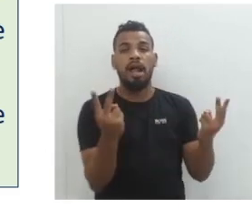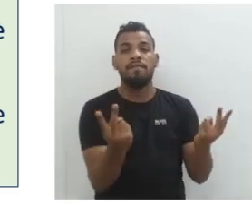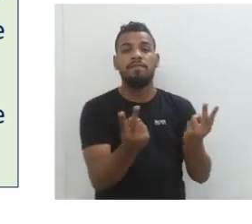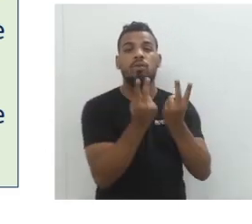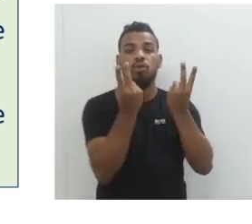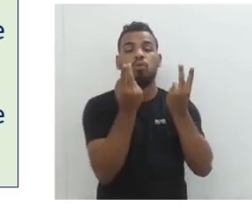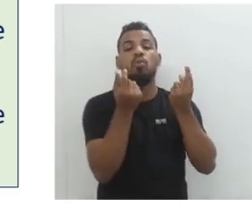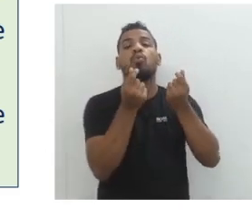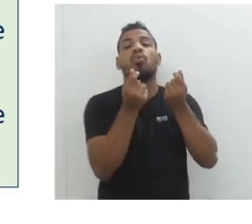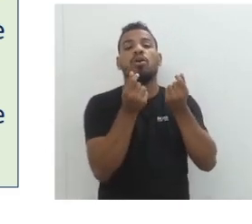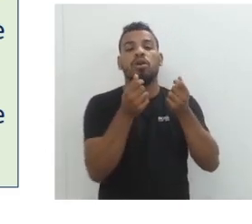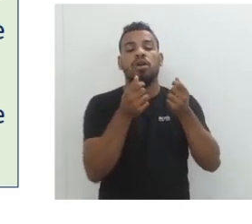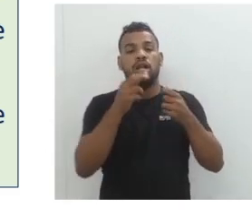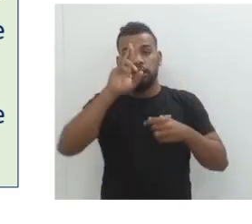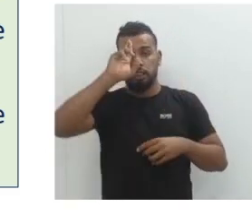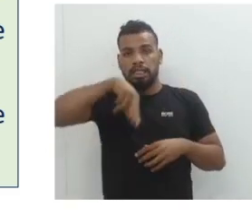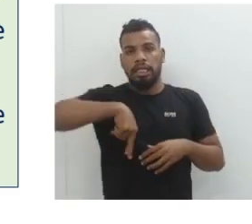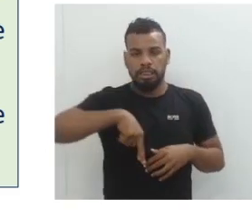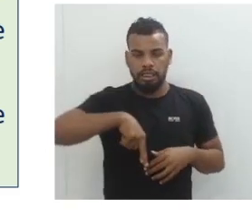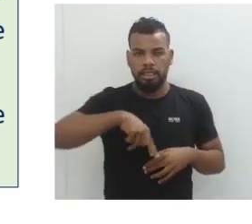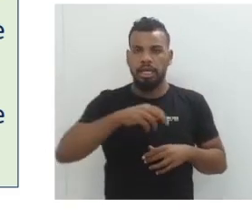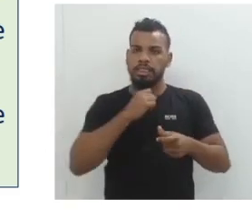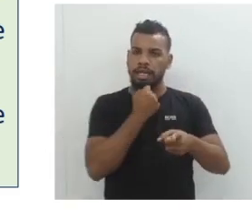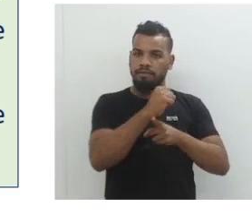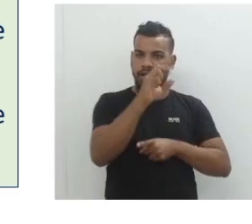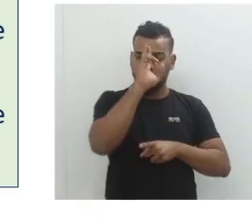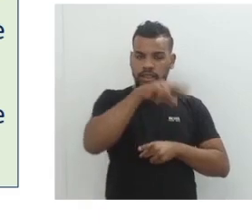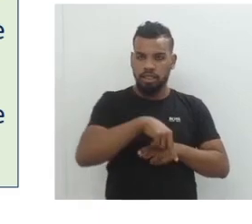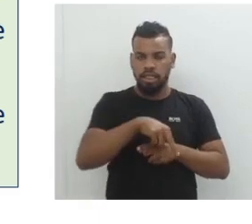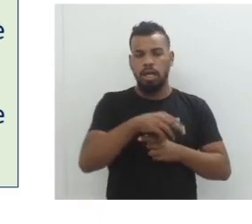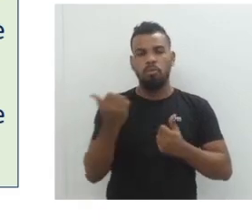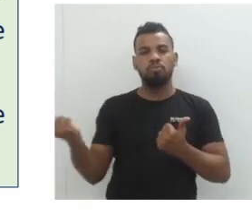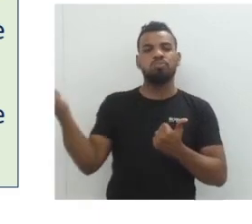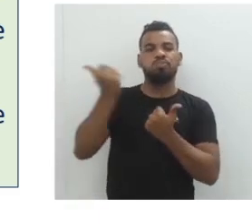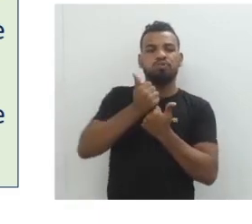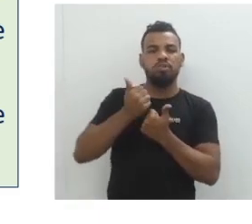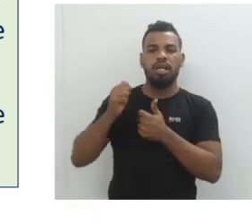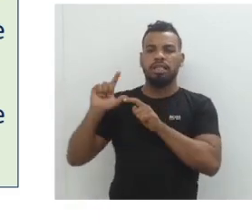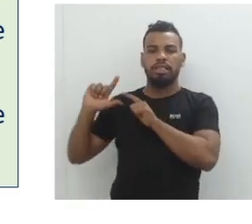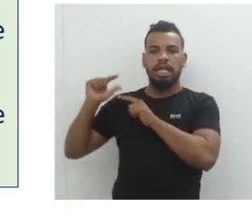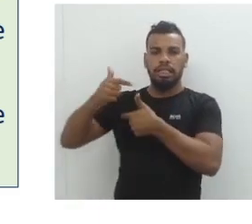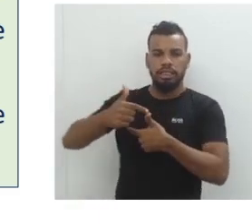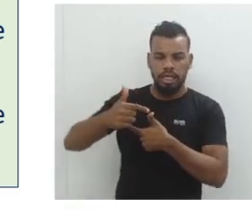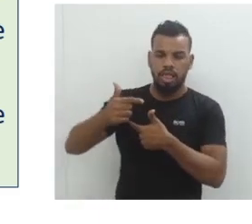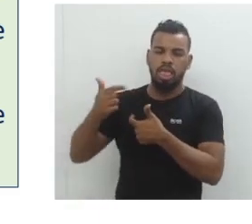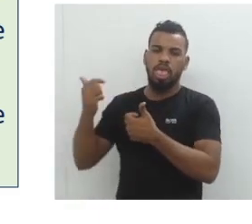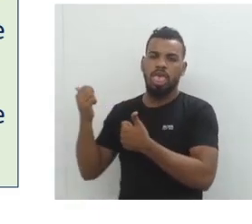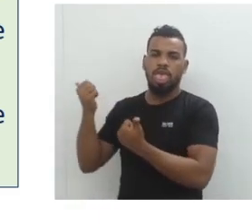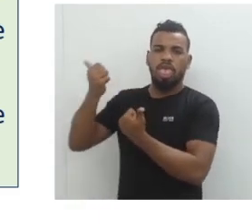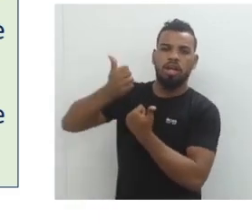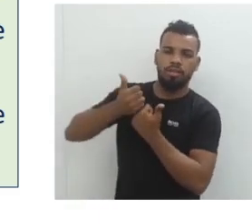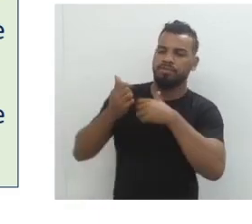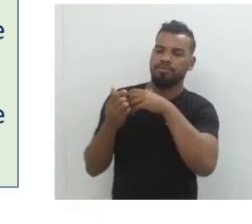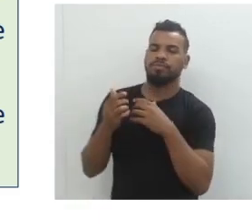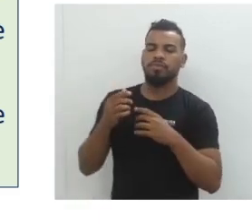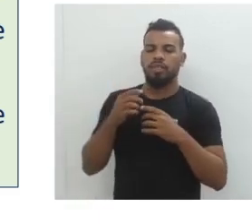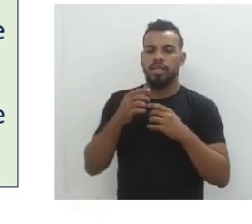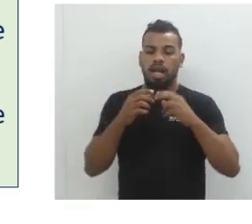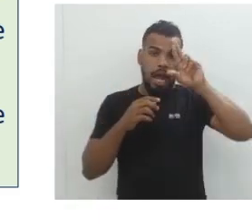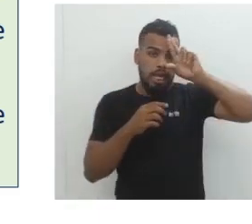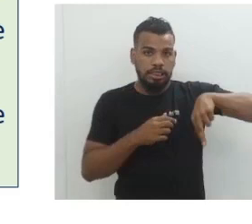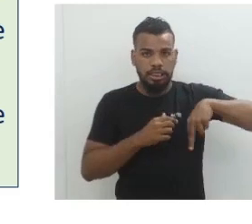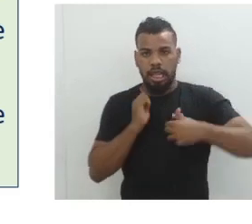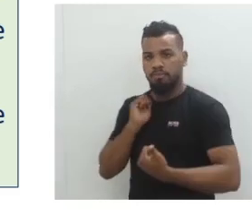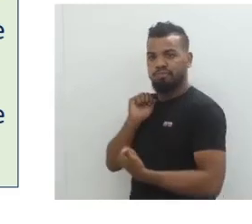racionalidade no lugar da tradição. Então, vocês lembram que desde o início do